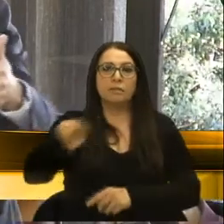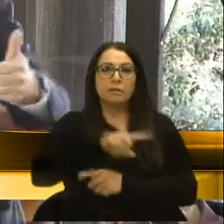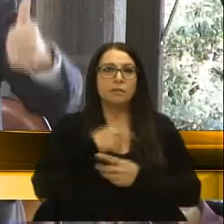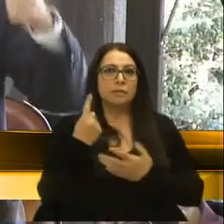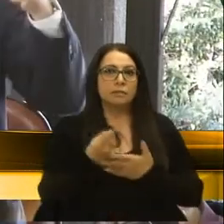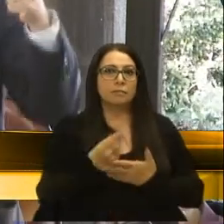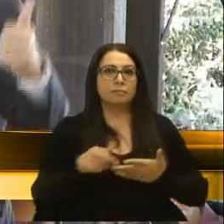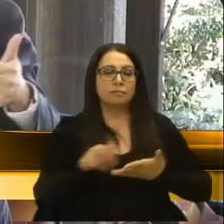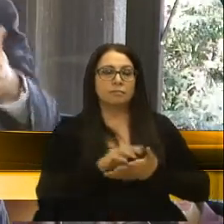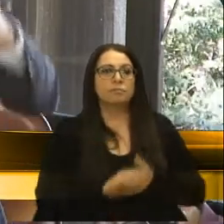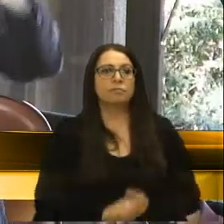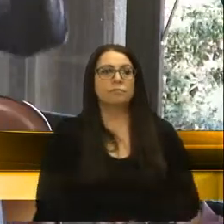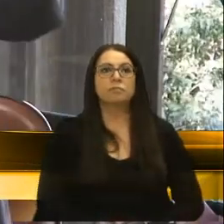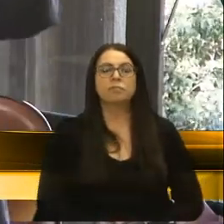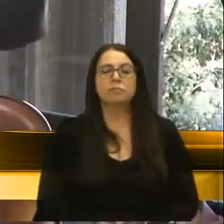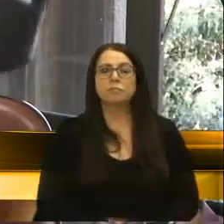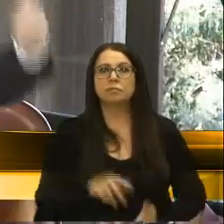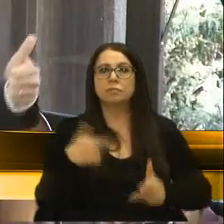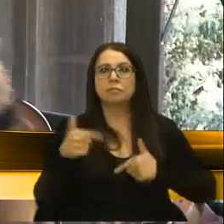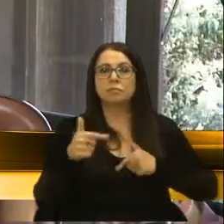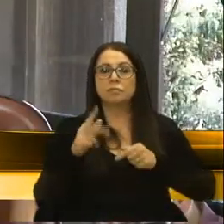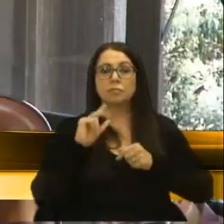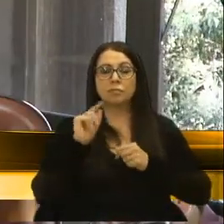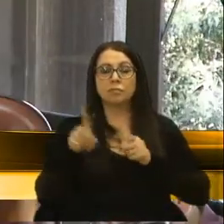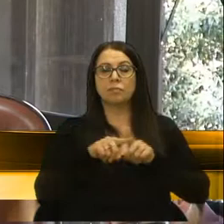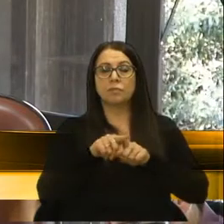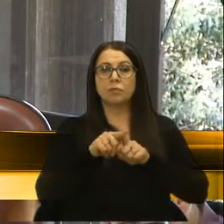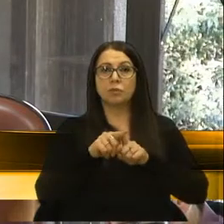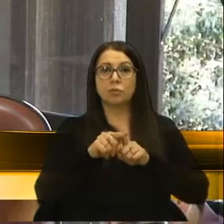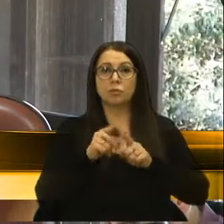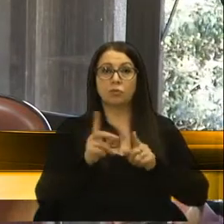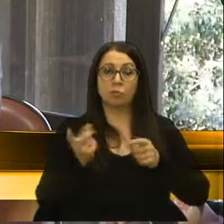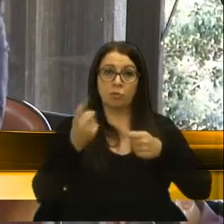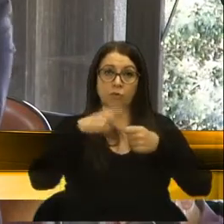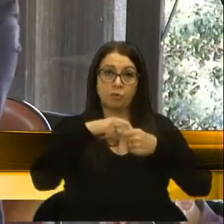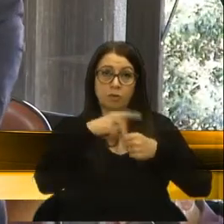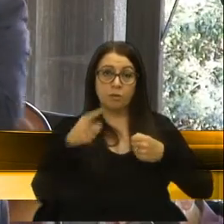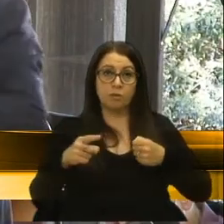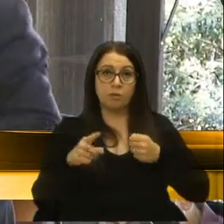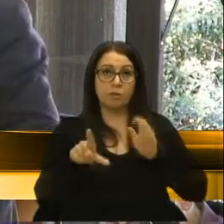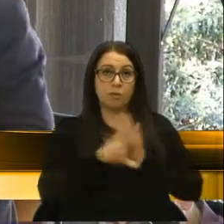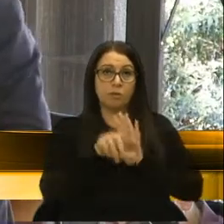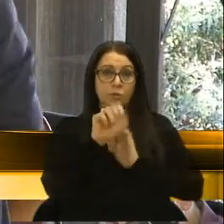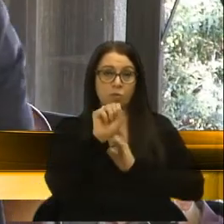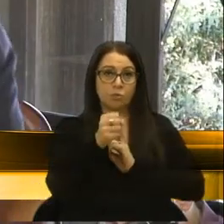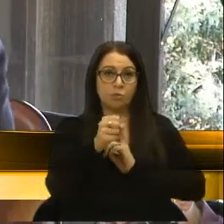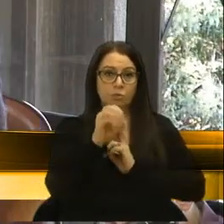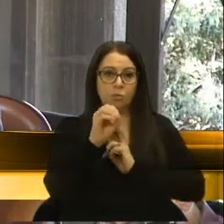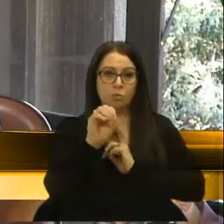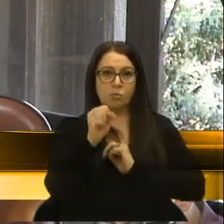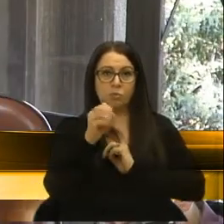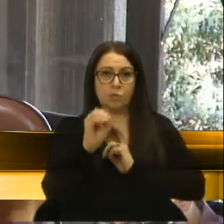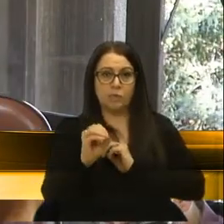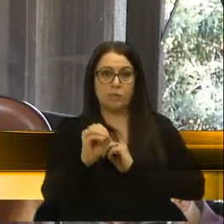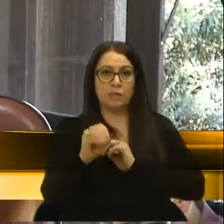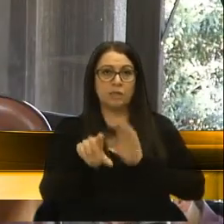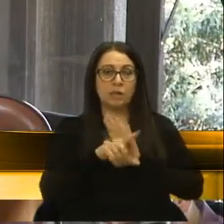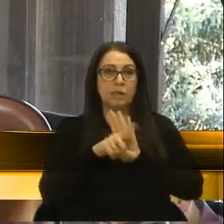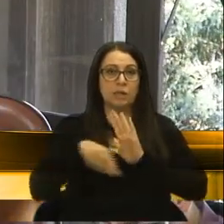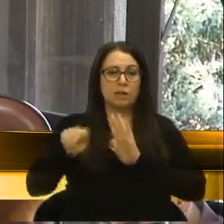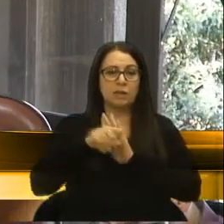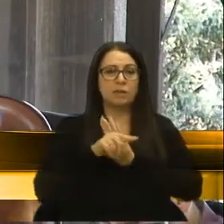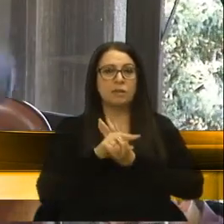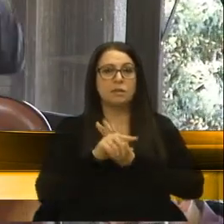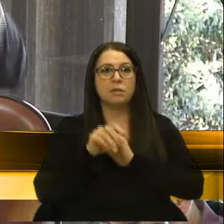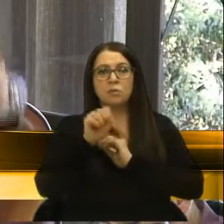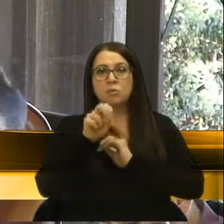das parcerias, que dá retaguarda ao convênio. Nós temos a Lei 8.080, que é a Lei Orgânica do SUS, que